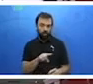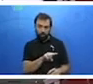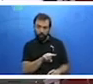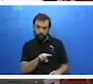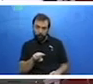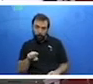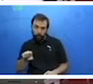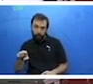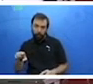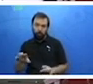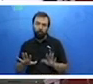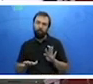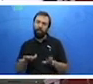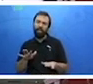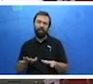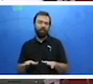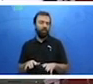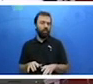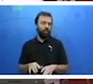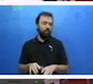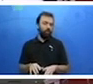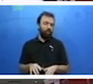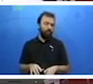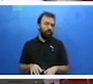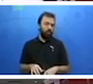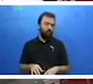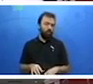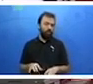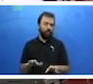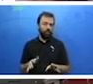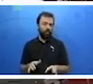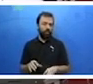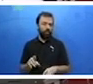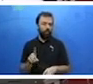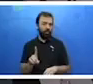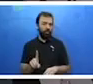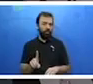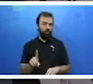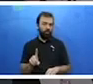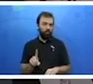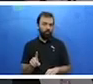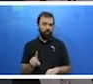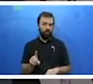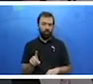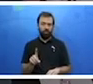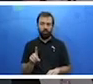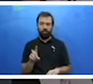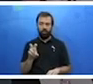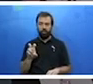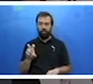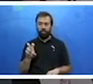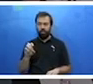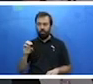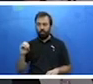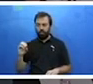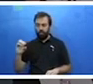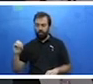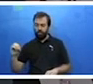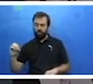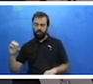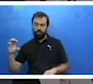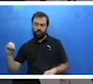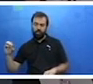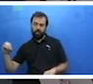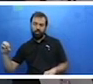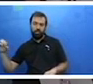em ciminha? Ela passou um pouquinho, então aproximado. Terceira maior, Nordeste, que está aí